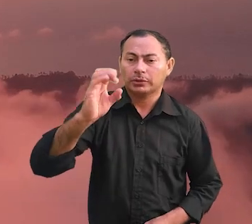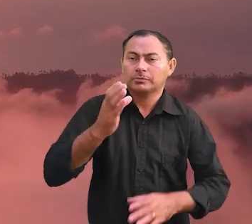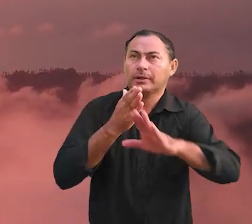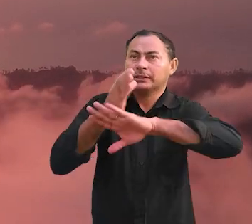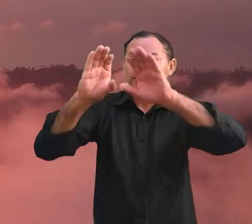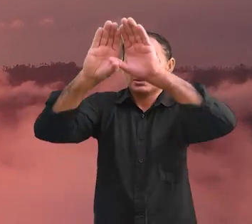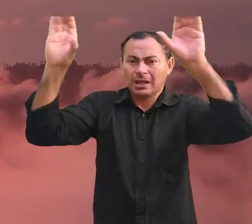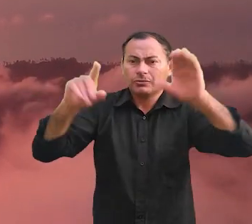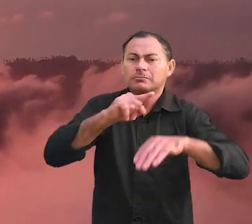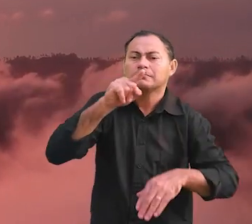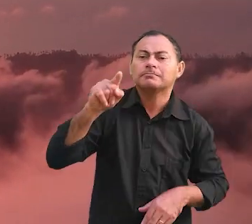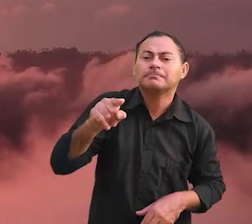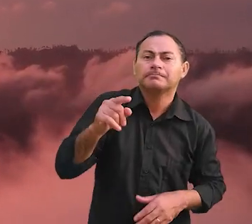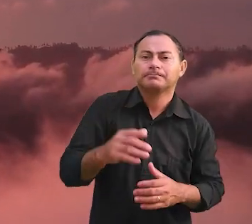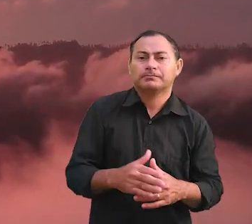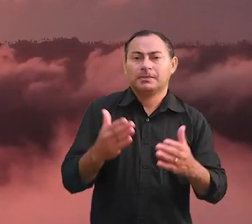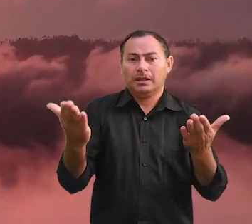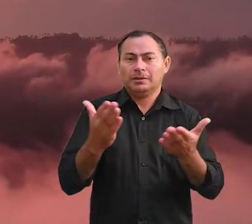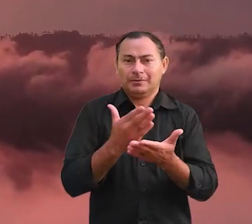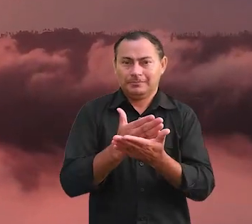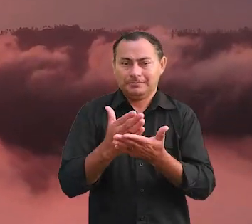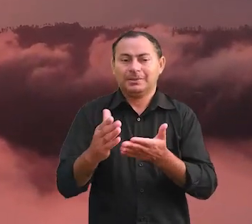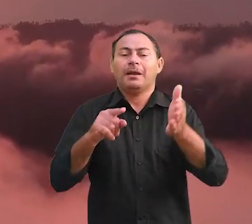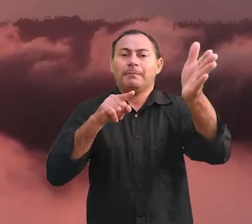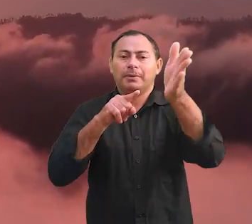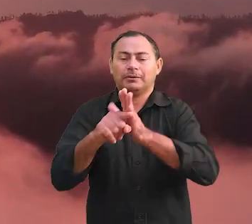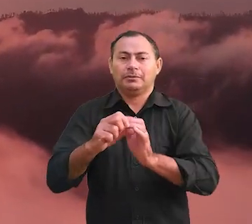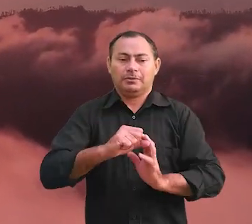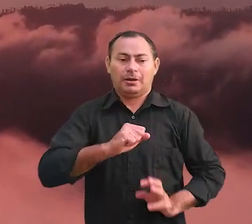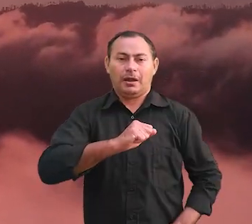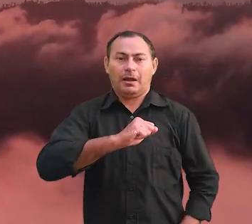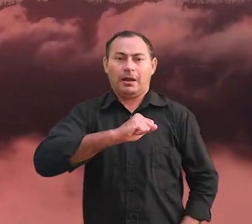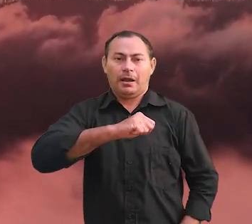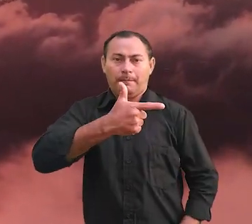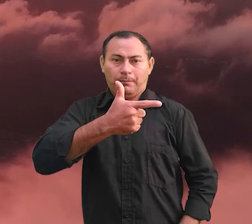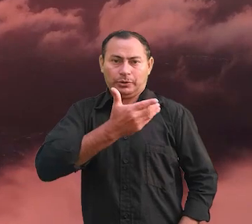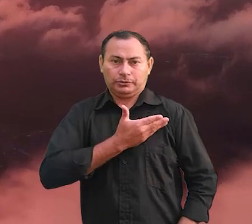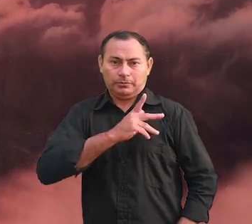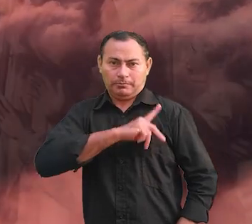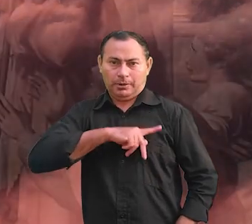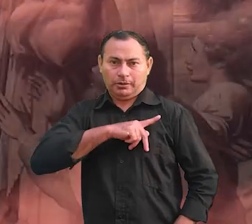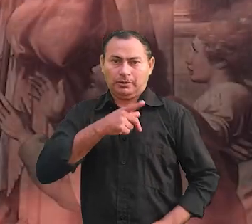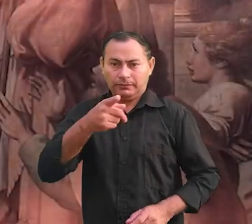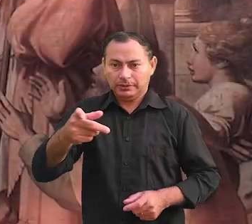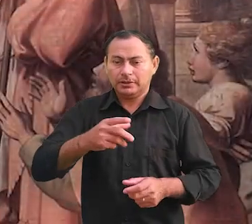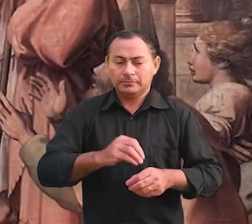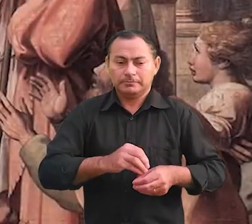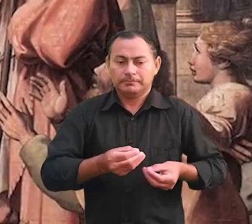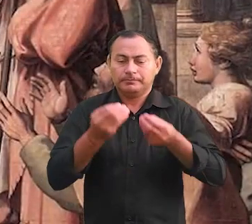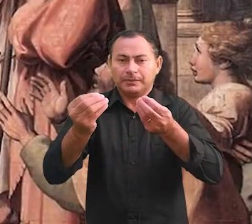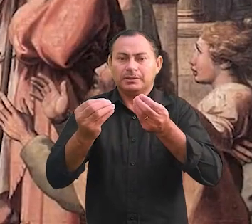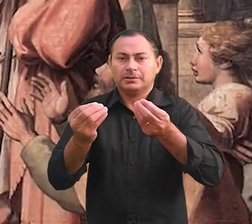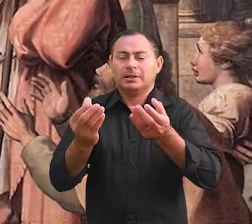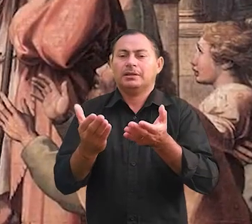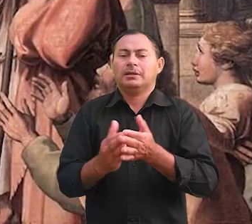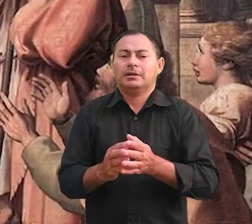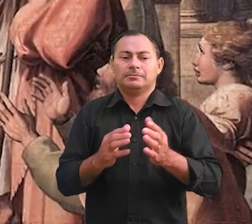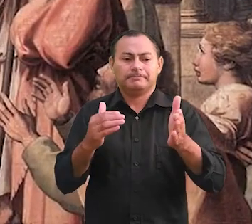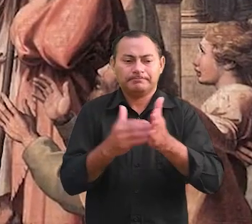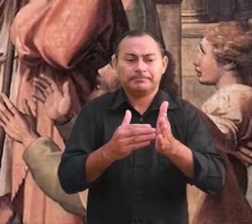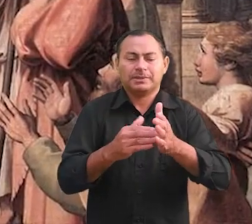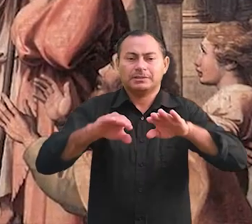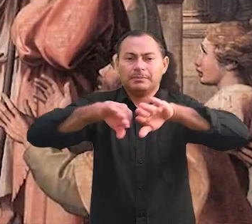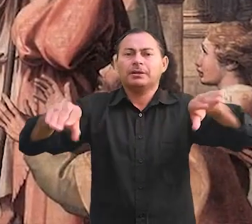para ir para o céu é aí que entra pergunta do apóstolo Paulo se é assim que você transpõe esse